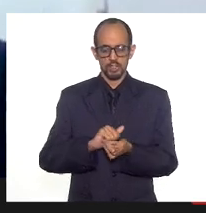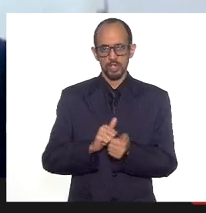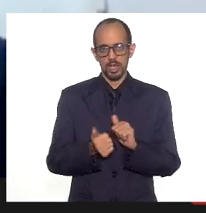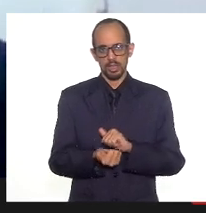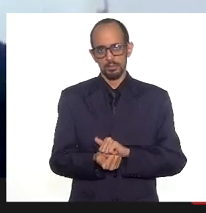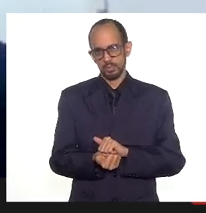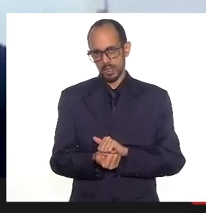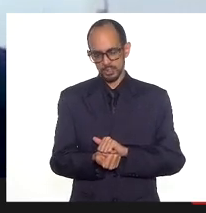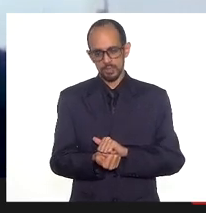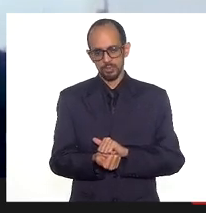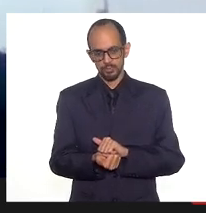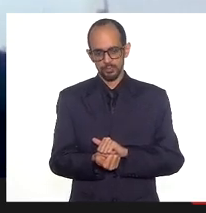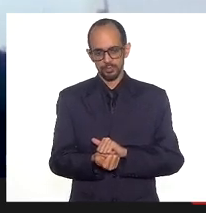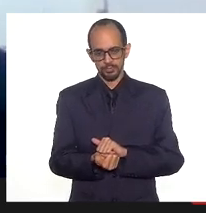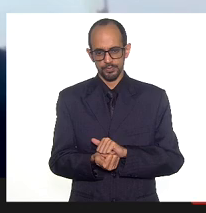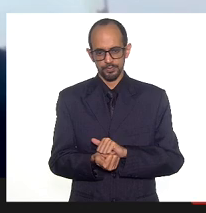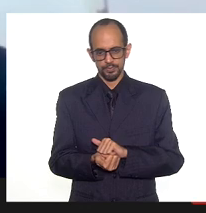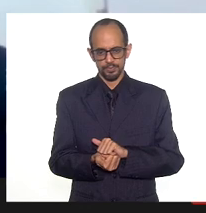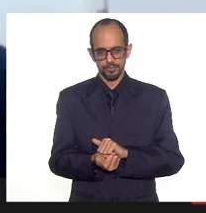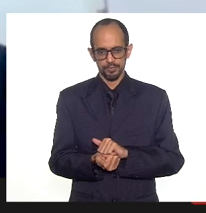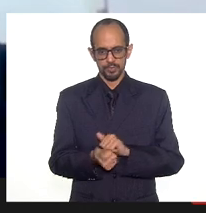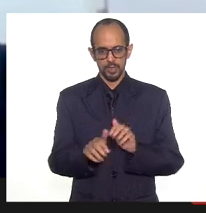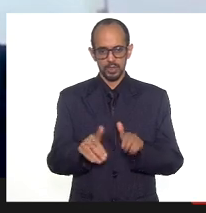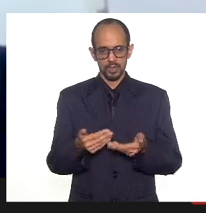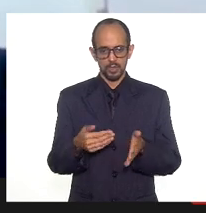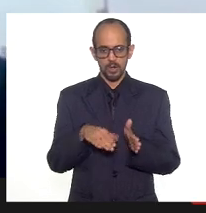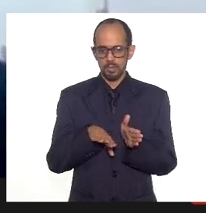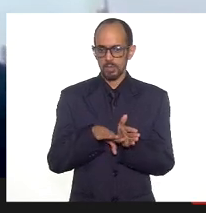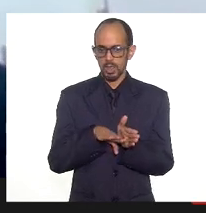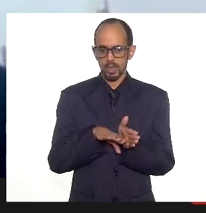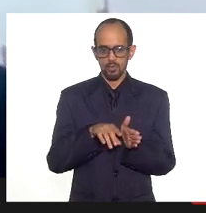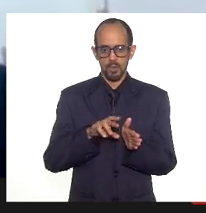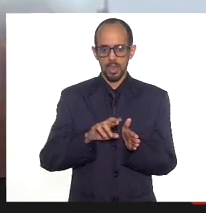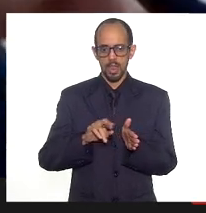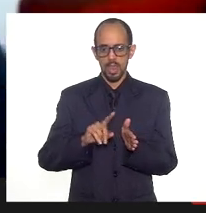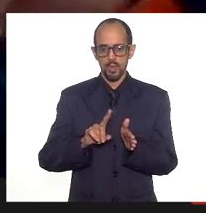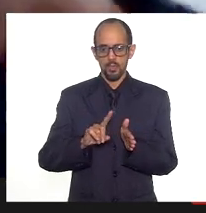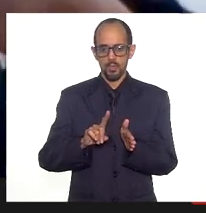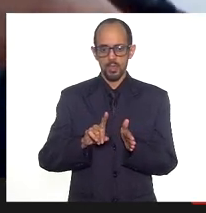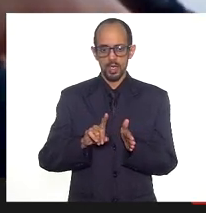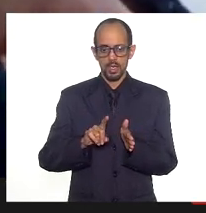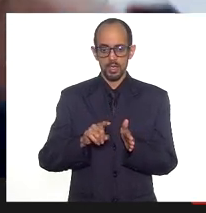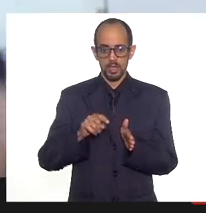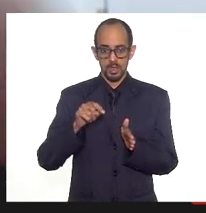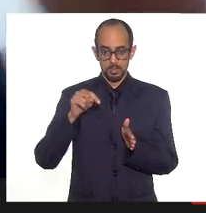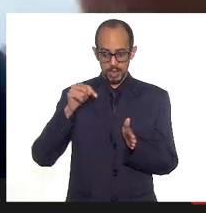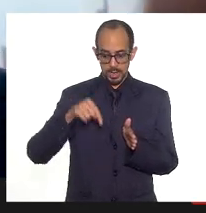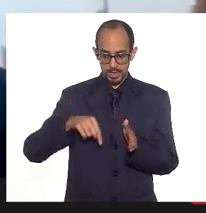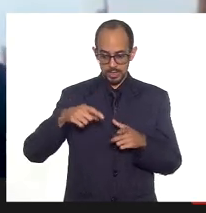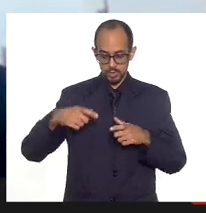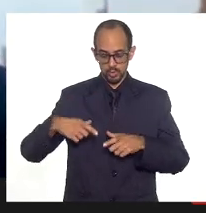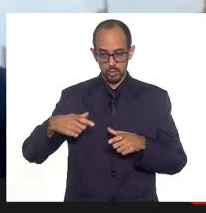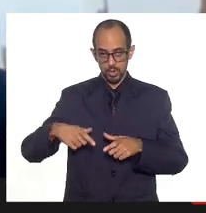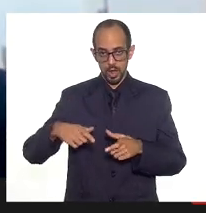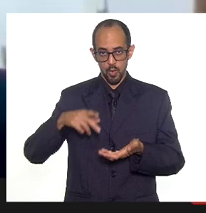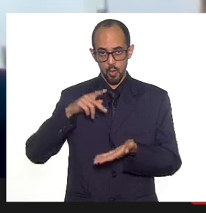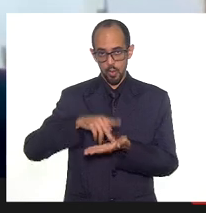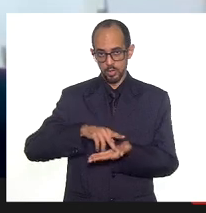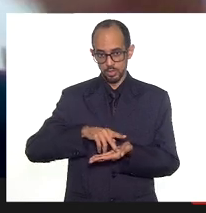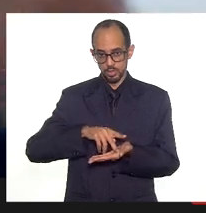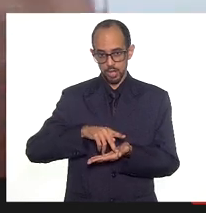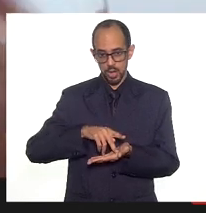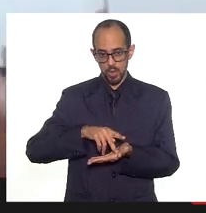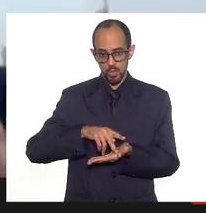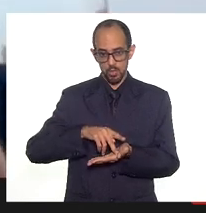plataformas. Então, elas foram para campos que não eram originários delas, a gente teve que realocar, e para esses campos originários, a gente contratou plataformas do